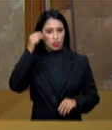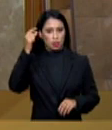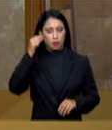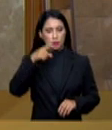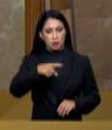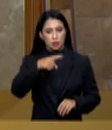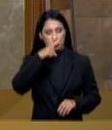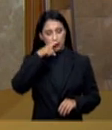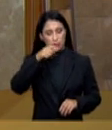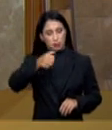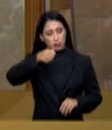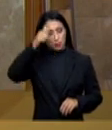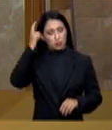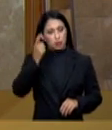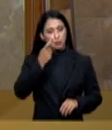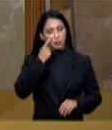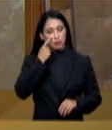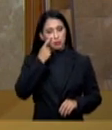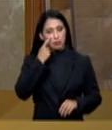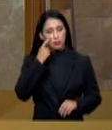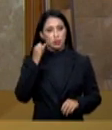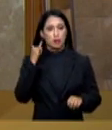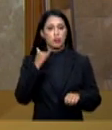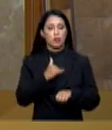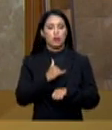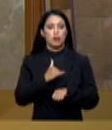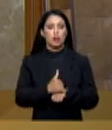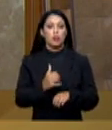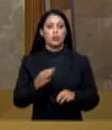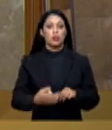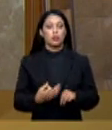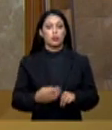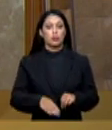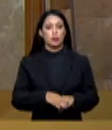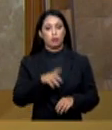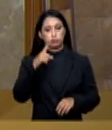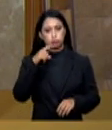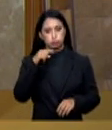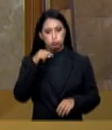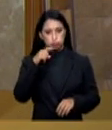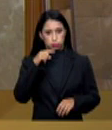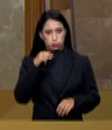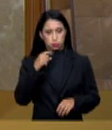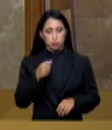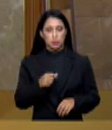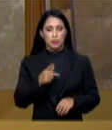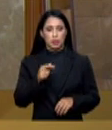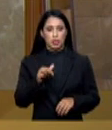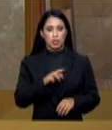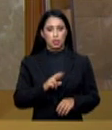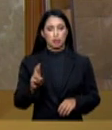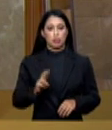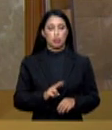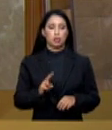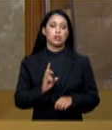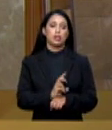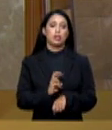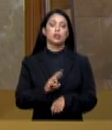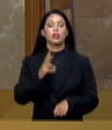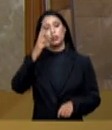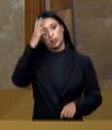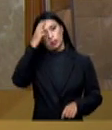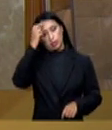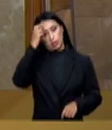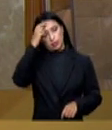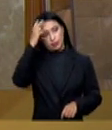fachin Alexandre de Moraes e Nunes Marques ausente justificadamente o senhor Ministro Gilmar Mendes Procurador Geral da República Doutor Antônio